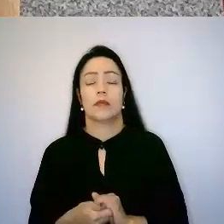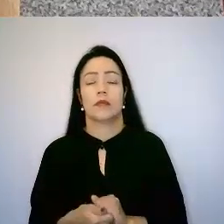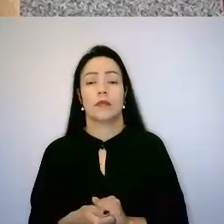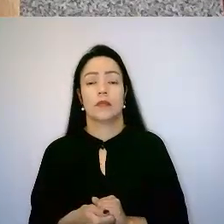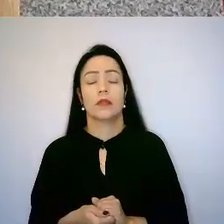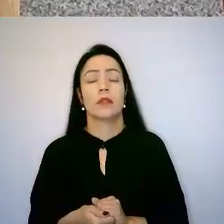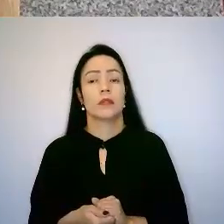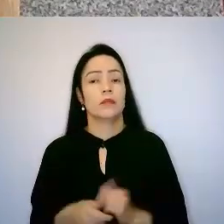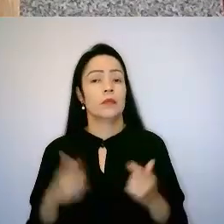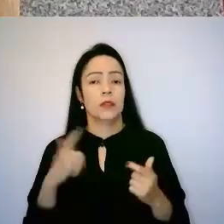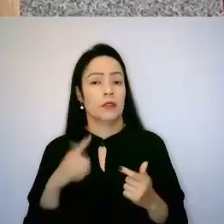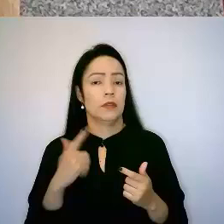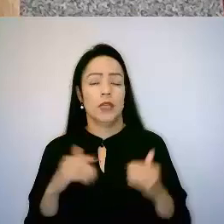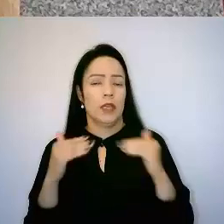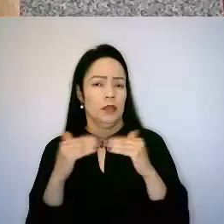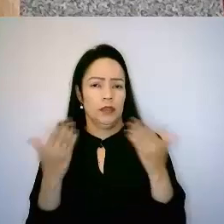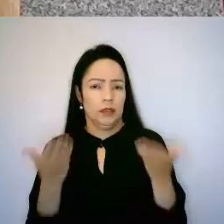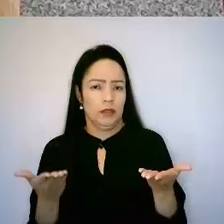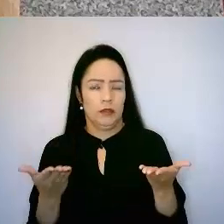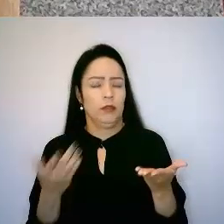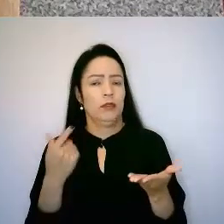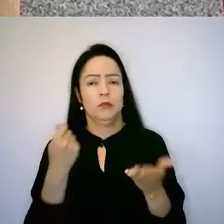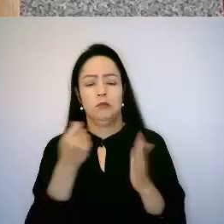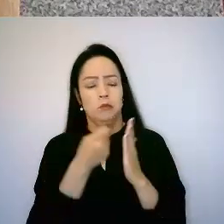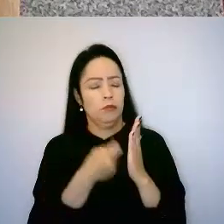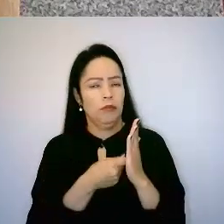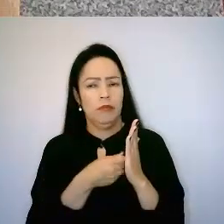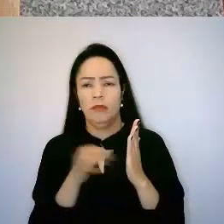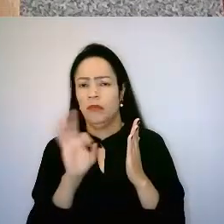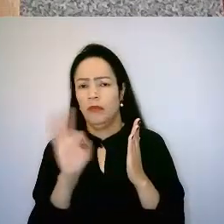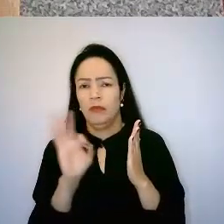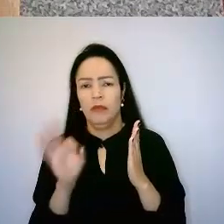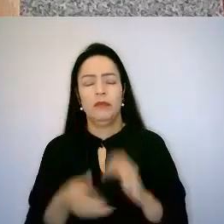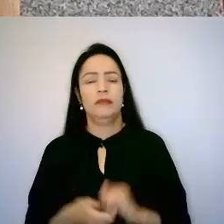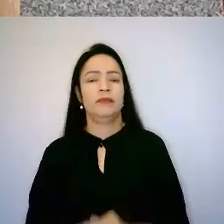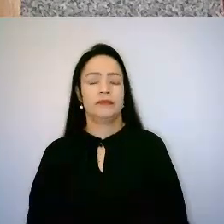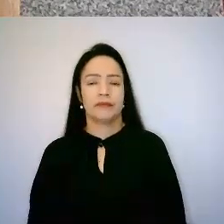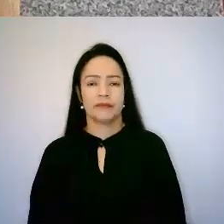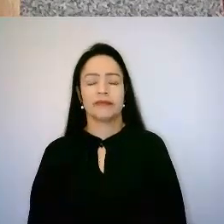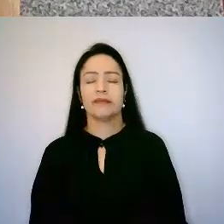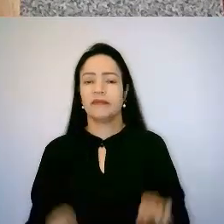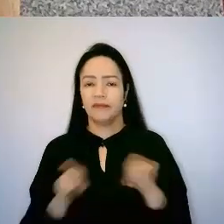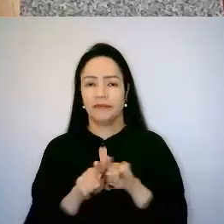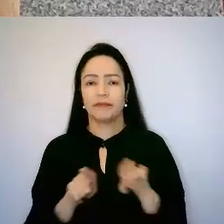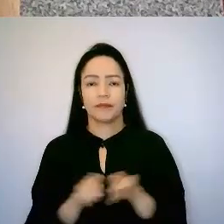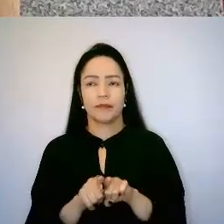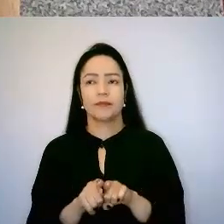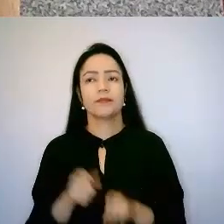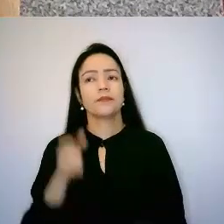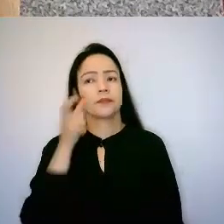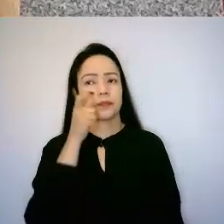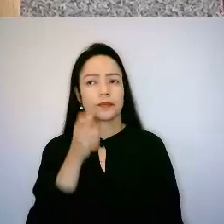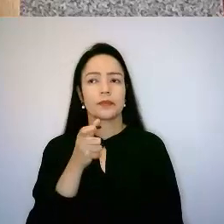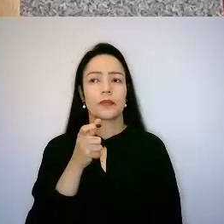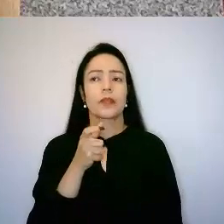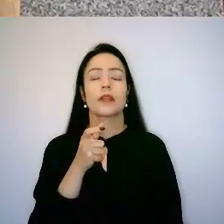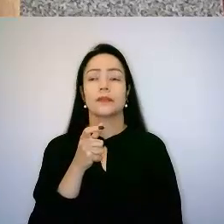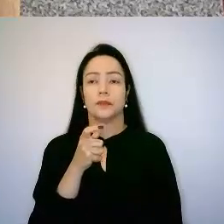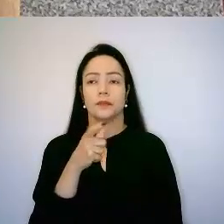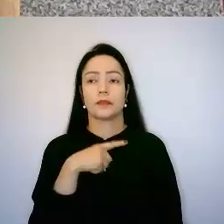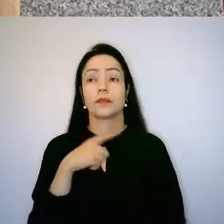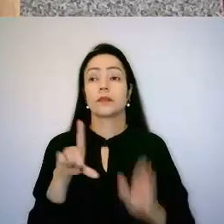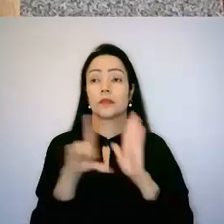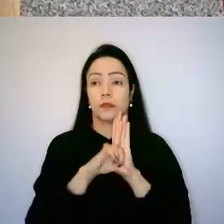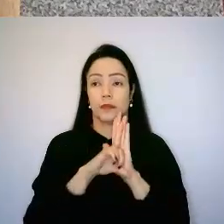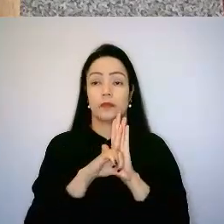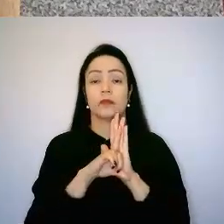regime nesse sentido não há nenhum tipo de anotação inclusive é interessante notar que a própria lei de Execuções Penais